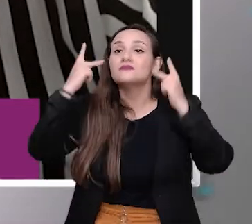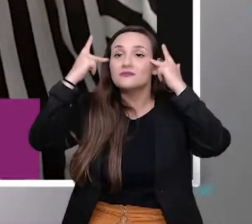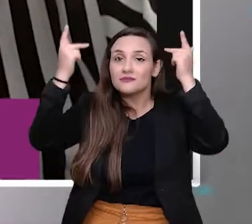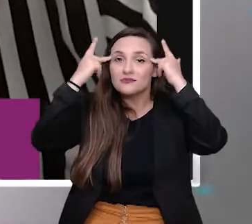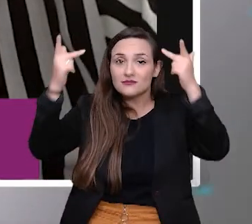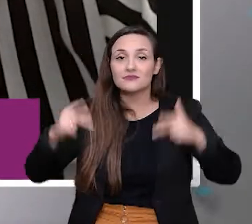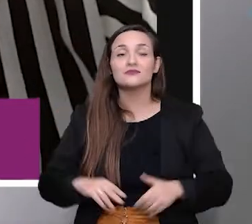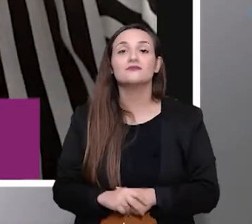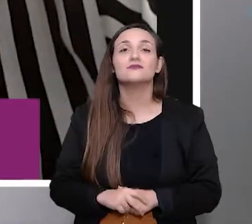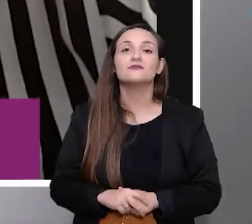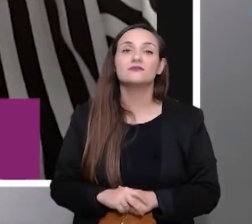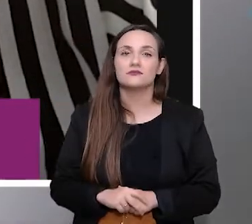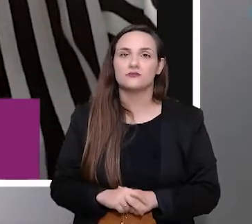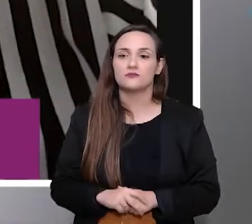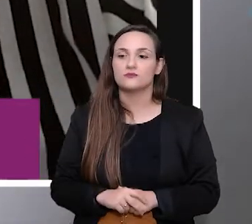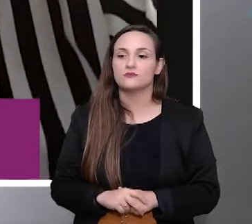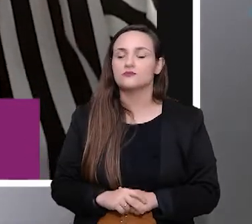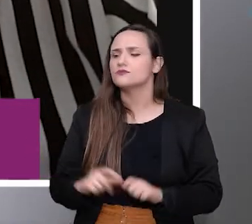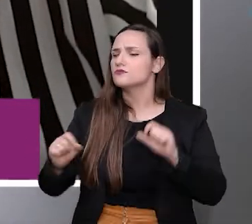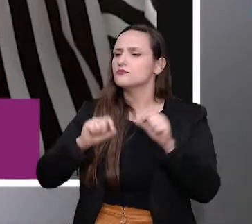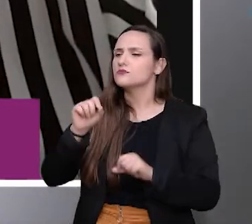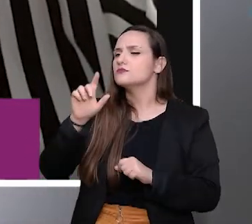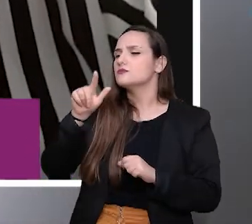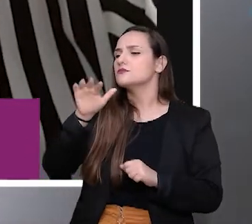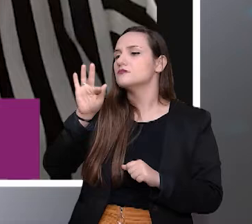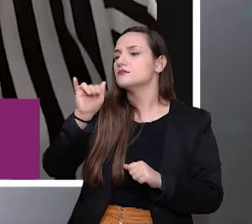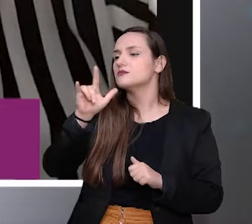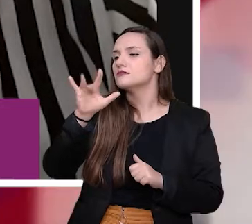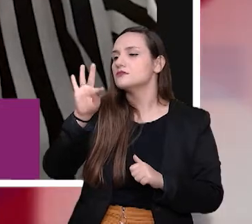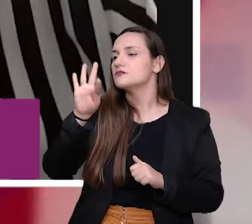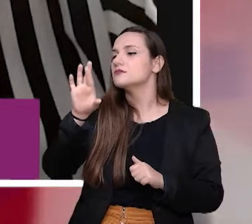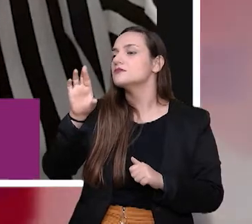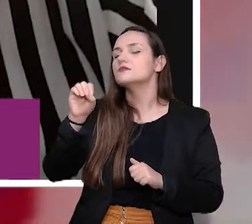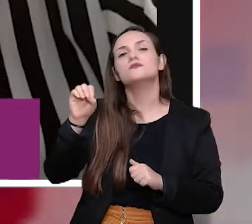natural, né? Então a gente vê que são esses filtros,